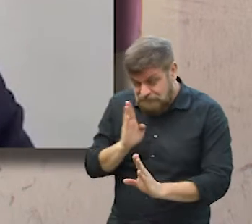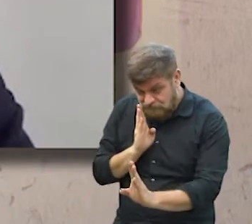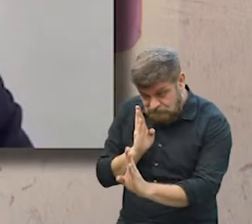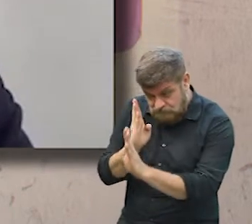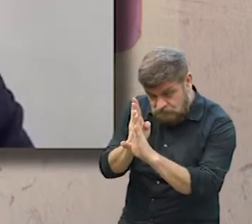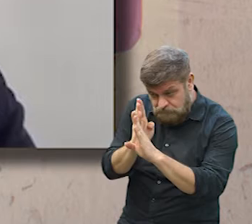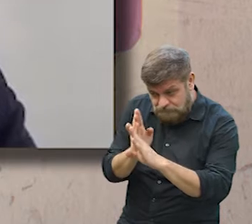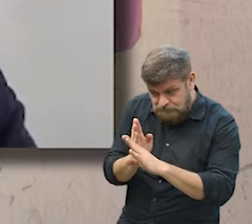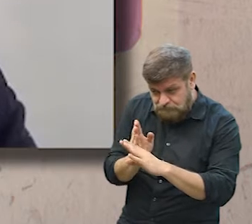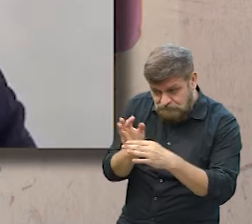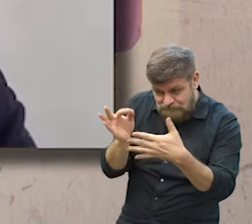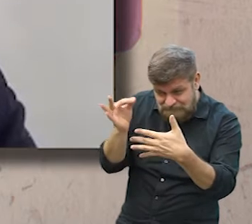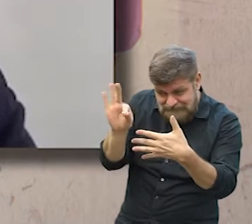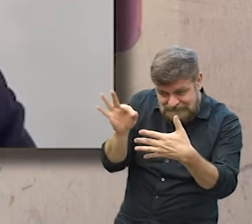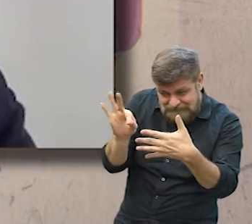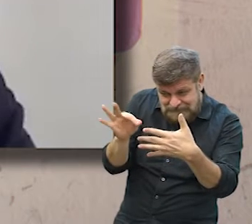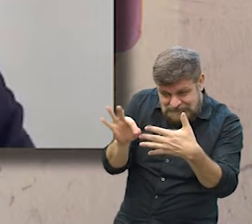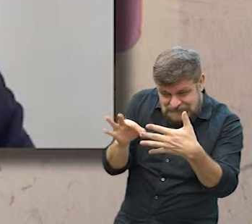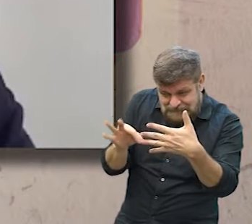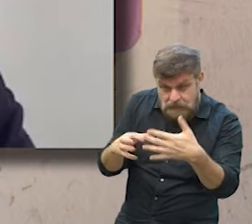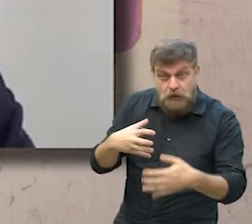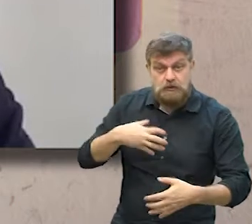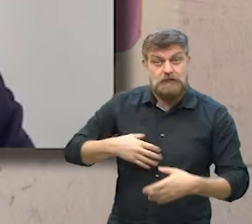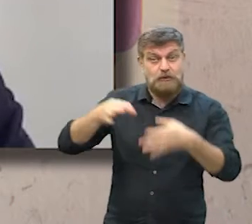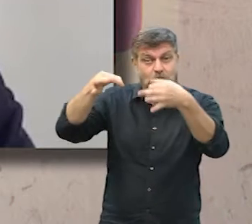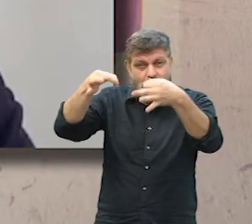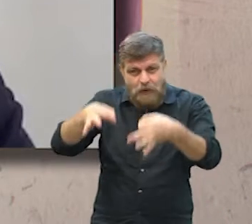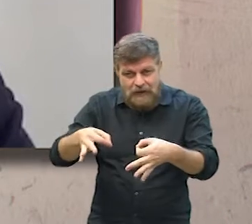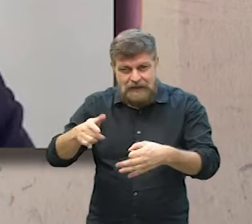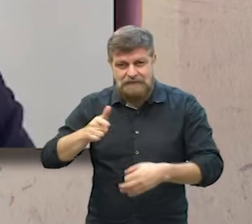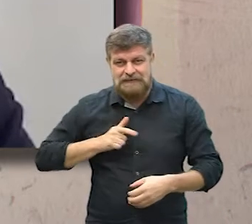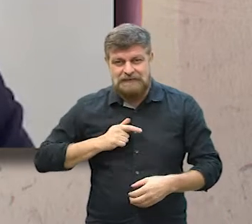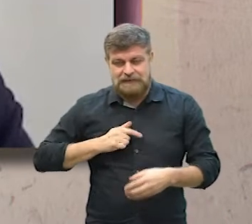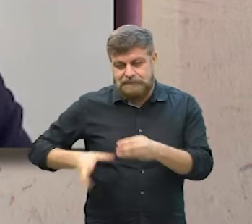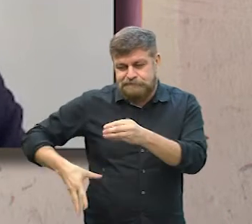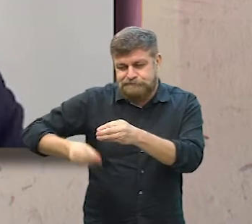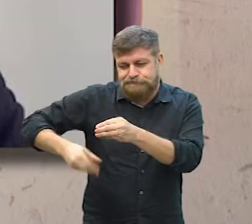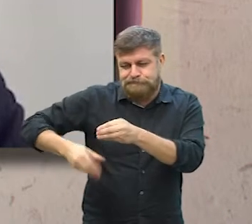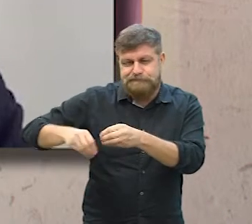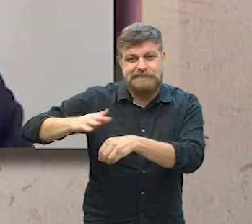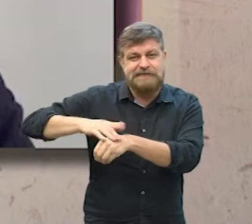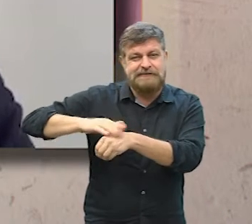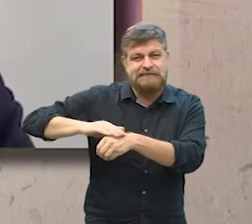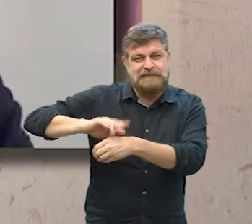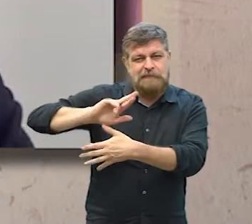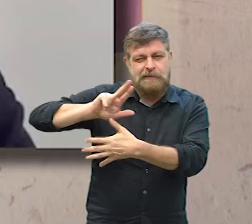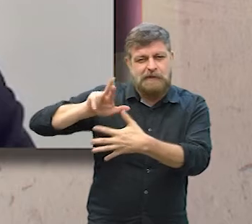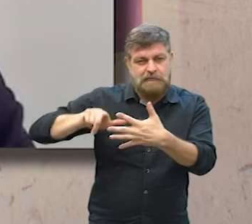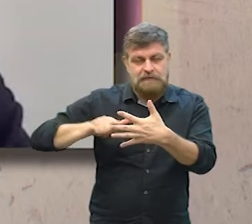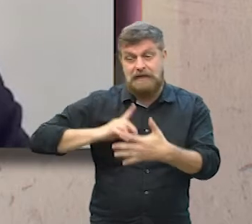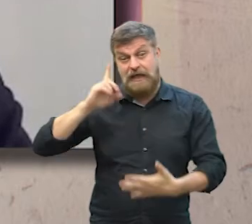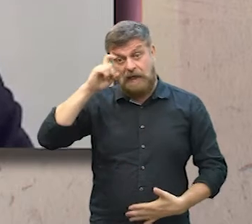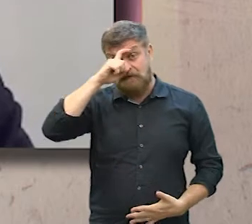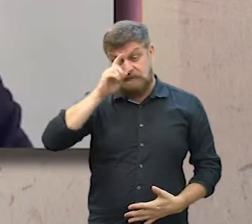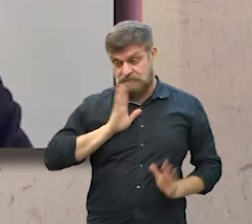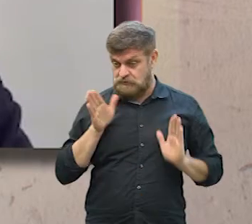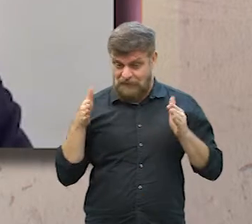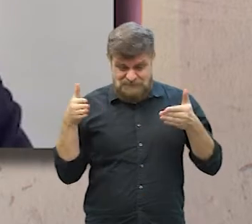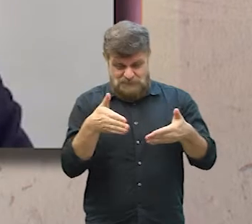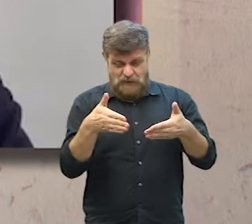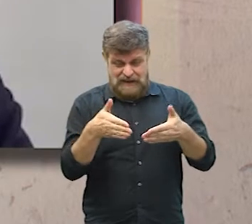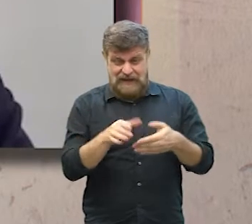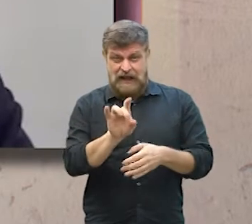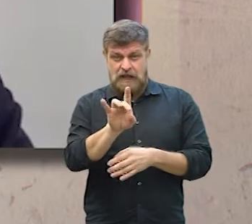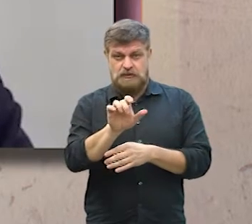identificar e tratar adequadamente essas outras comorbidades que a gente chama, vai ficar mais difícil você conseguir